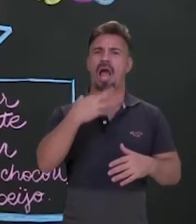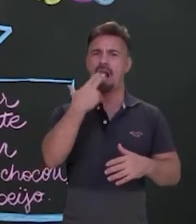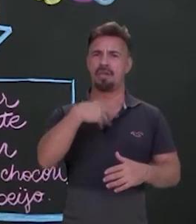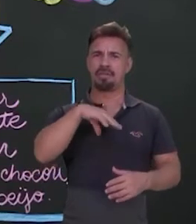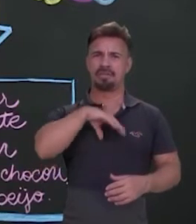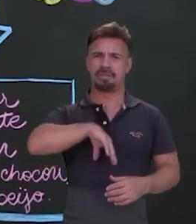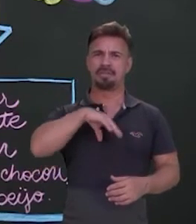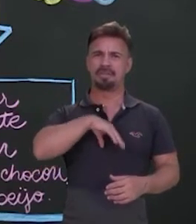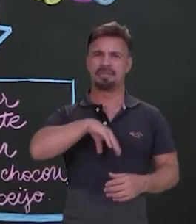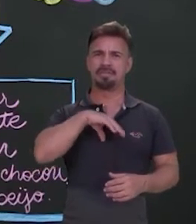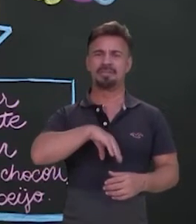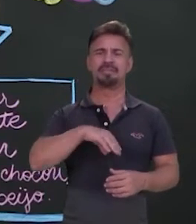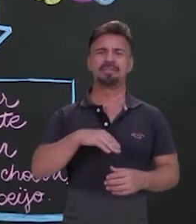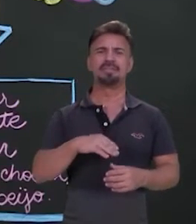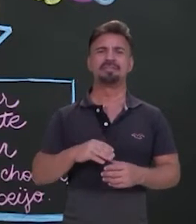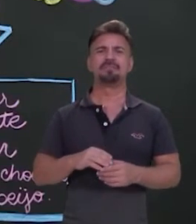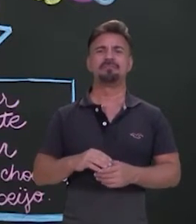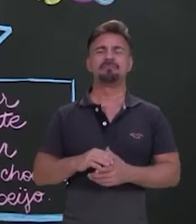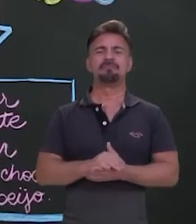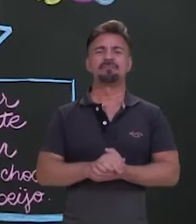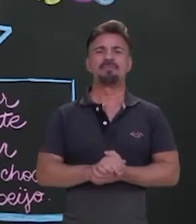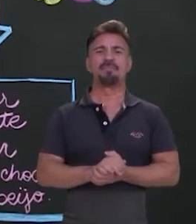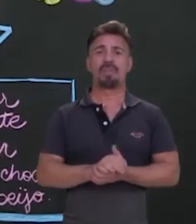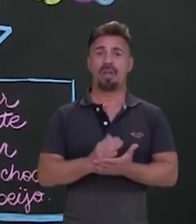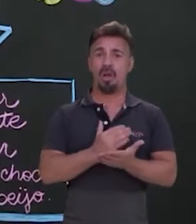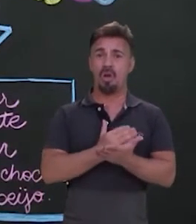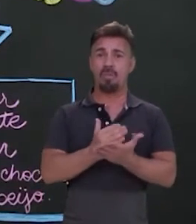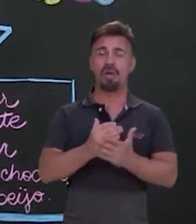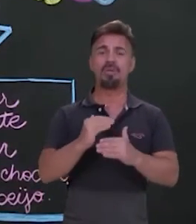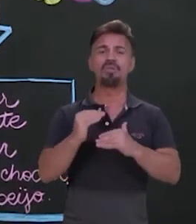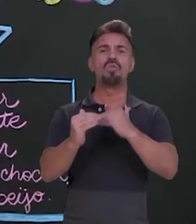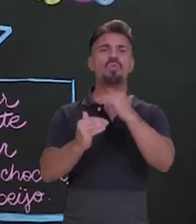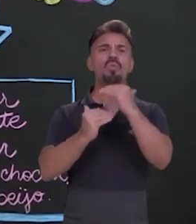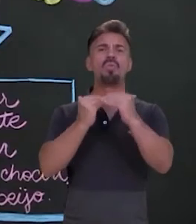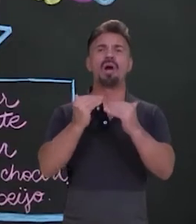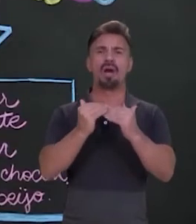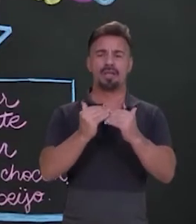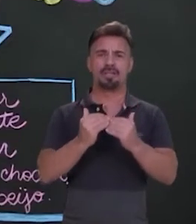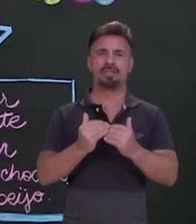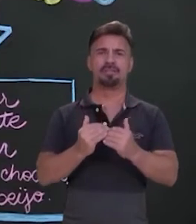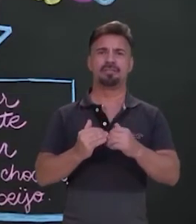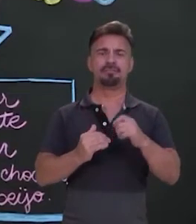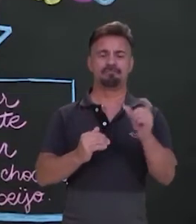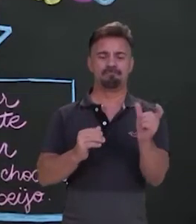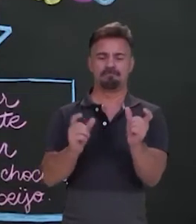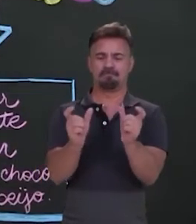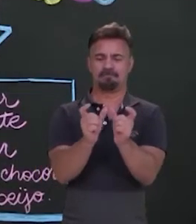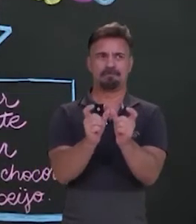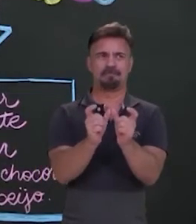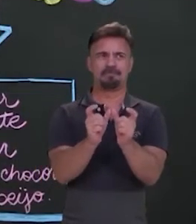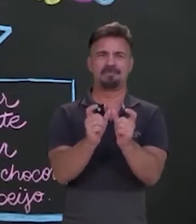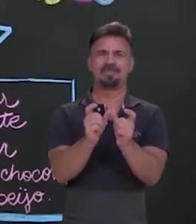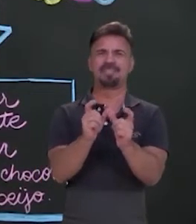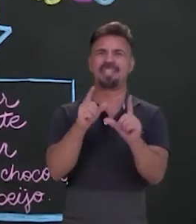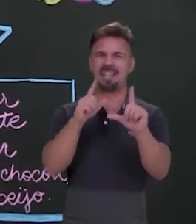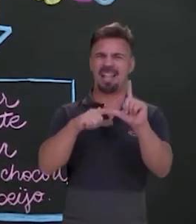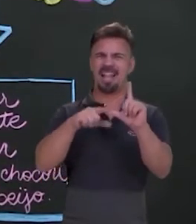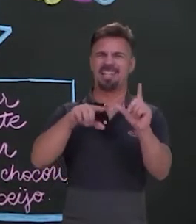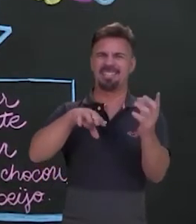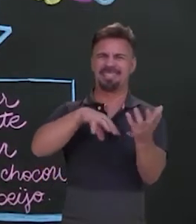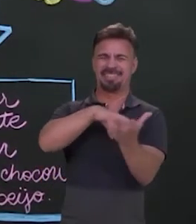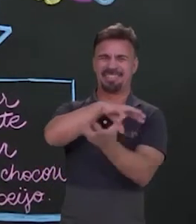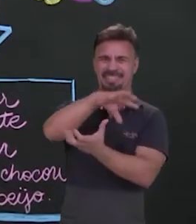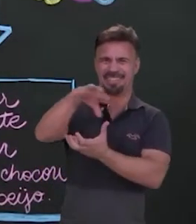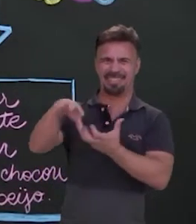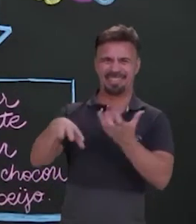precisa compreender as distinções entre cada um deles. Vamos começar pelo processo de composição. A gente vê essas letras embaralhadas, né? Parece que